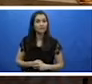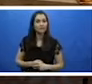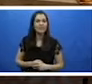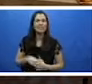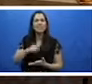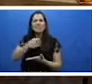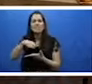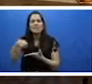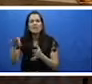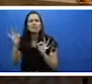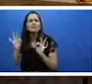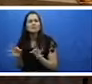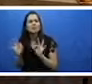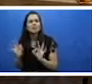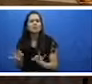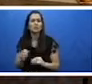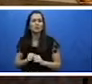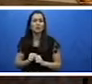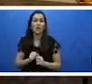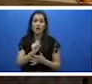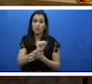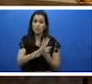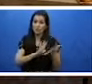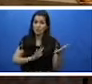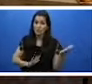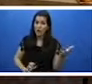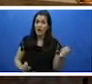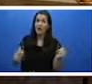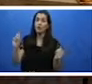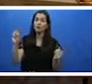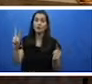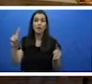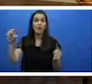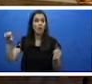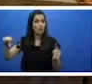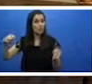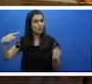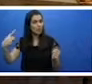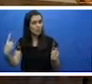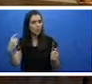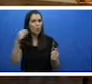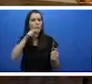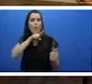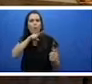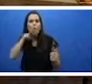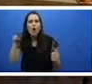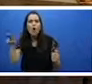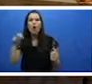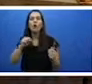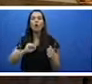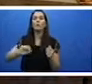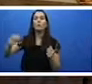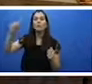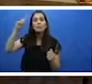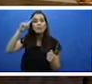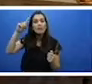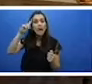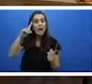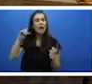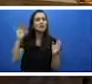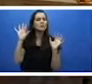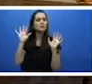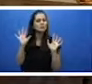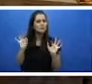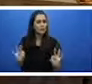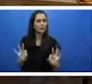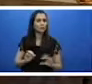Escreve no caderno a atividade da página 291. Coloca nome, data. Bonitinho, ok?